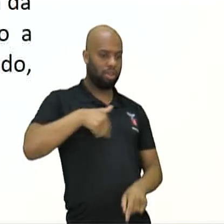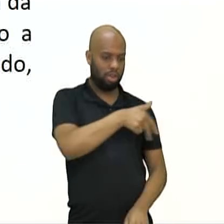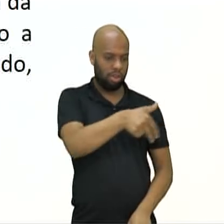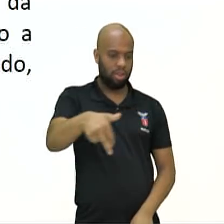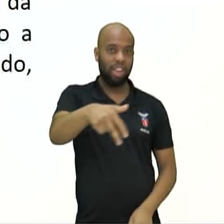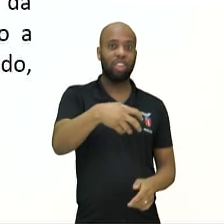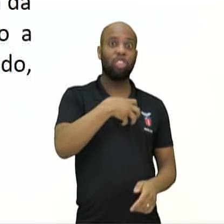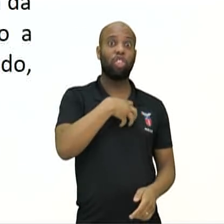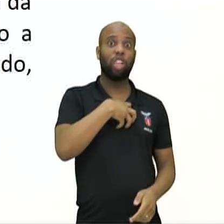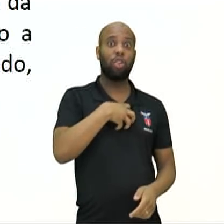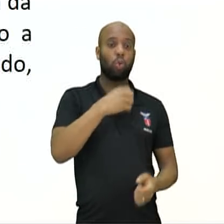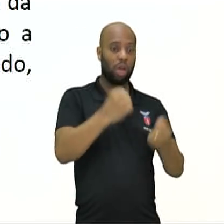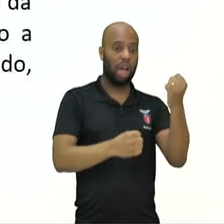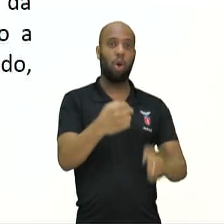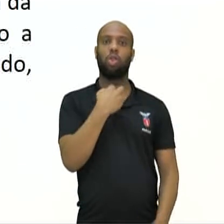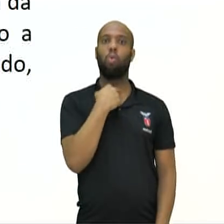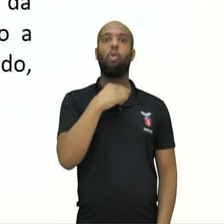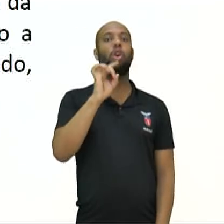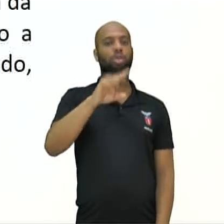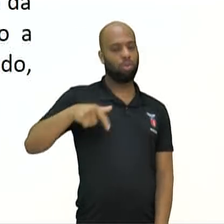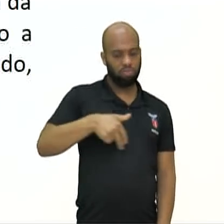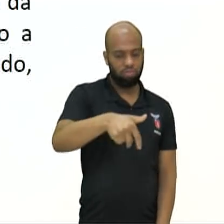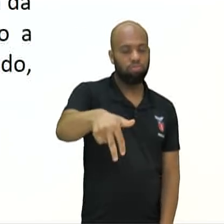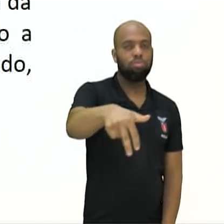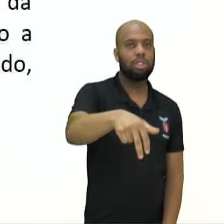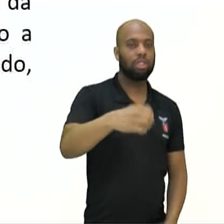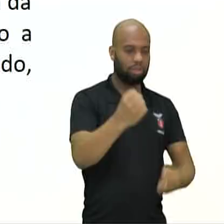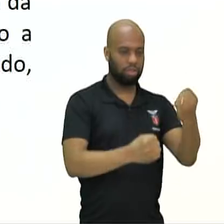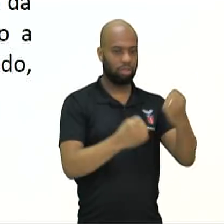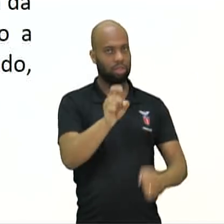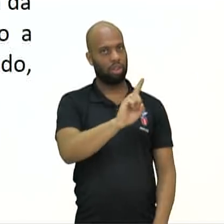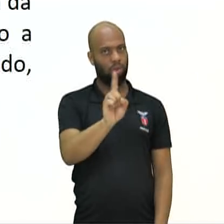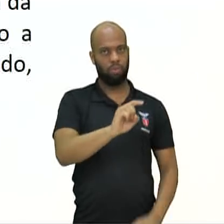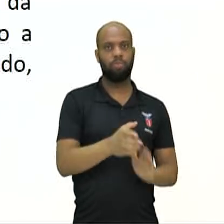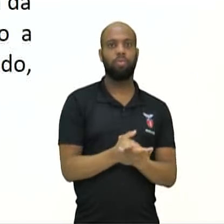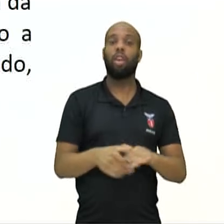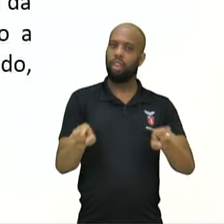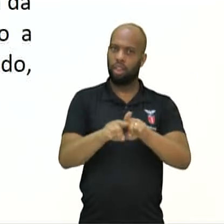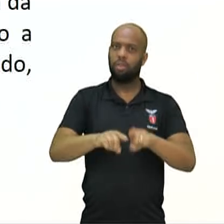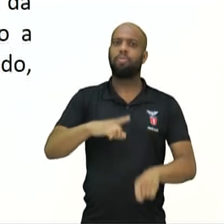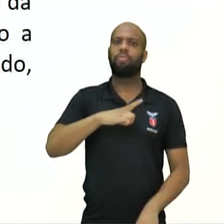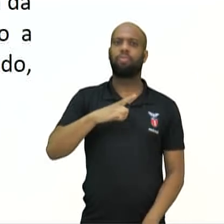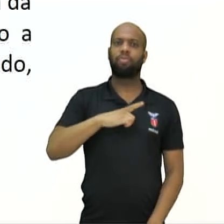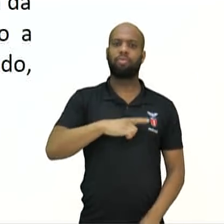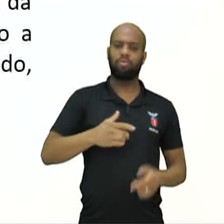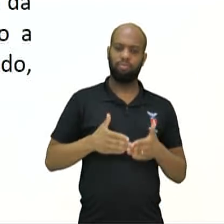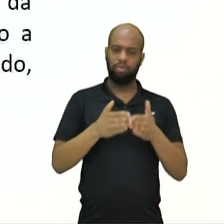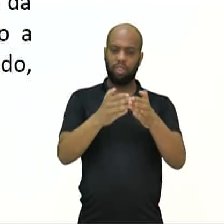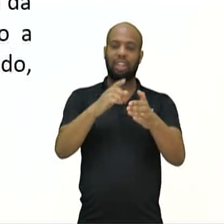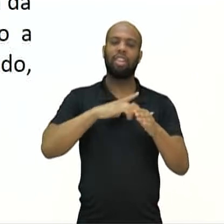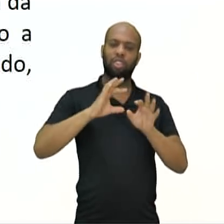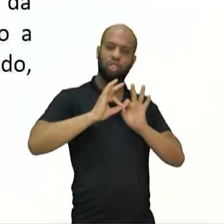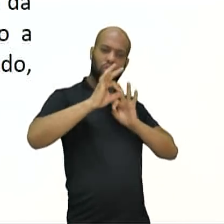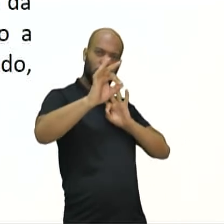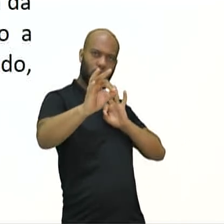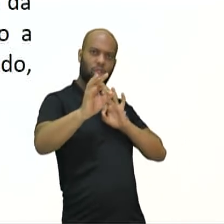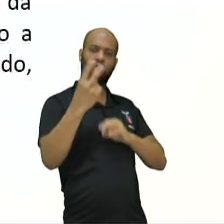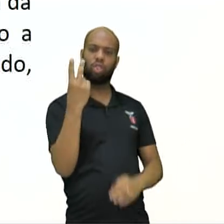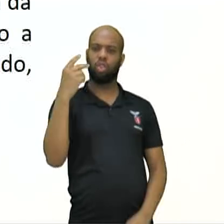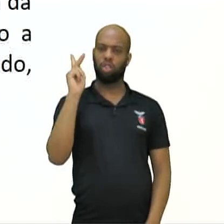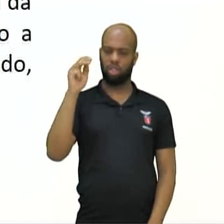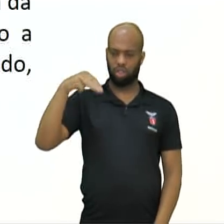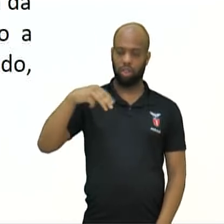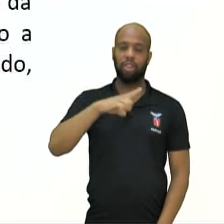de automóveis. Uma boa opção é a do Encantado, com 2 quilômetros de extensão e